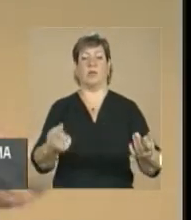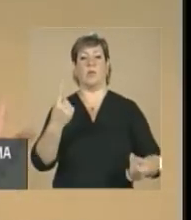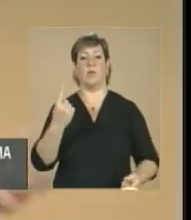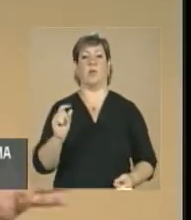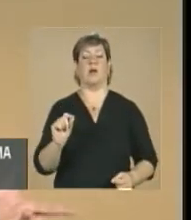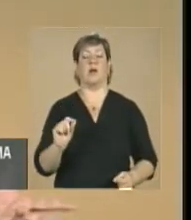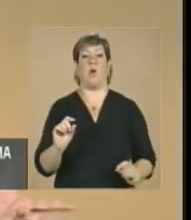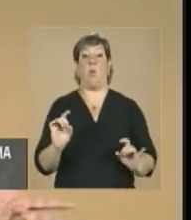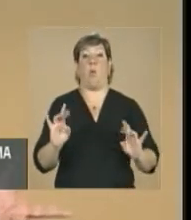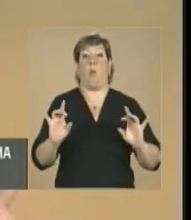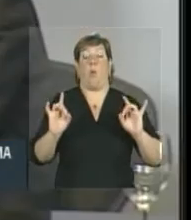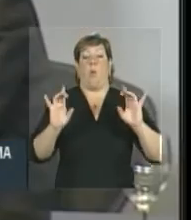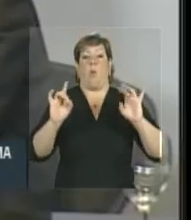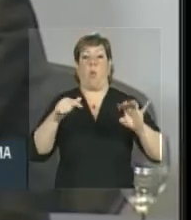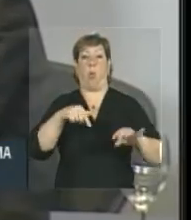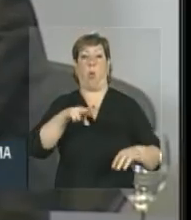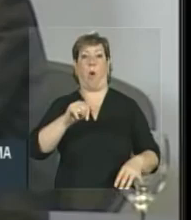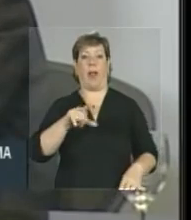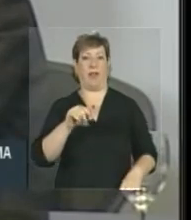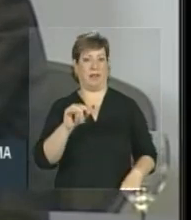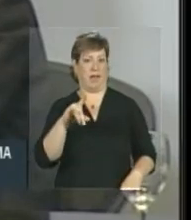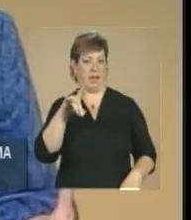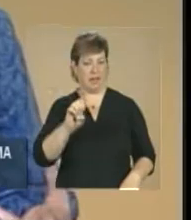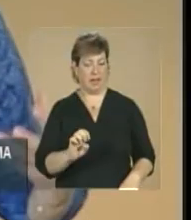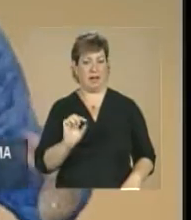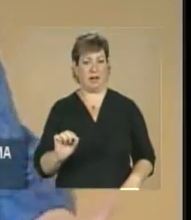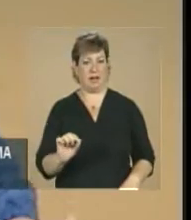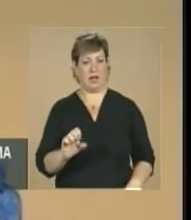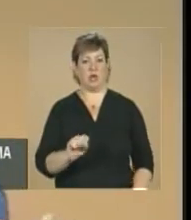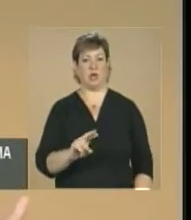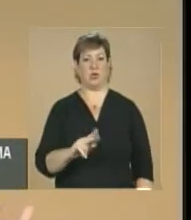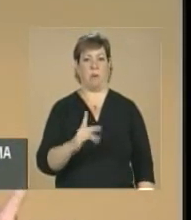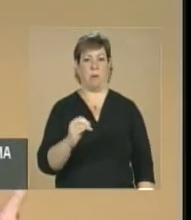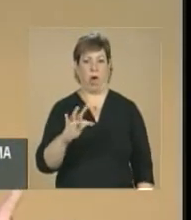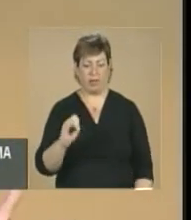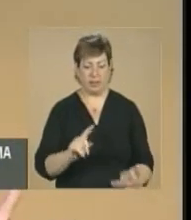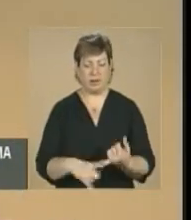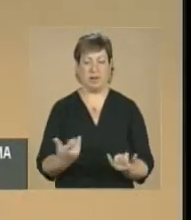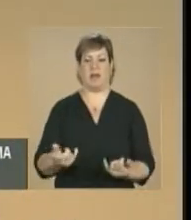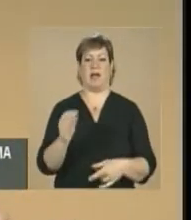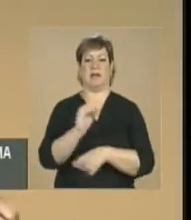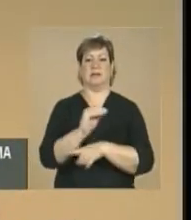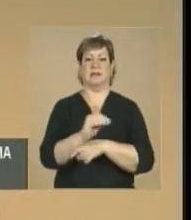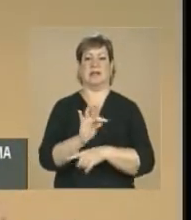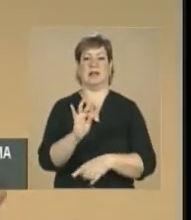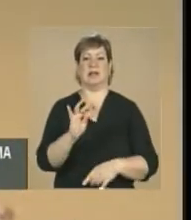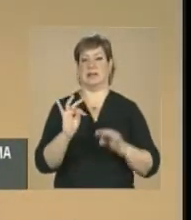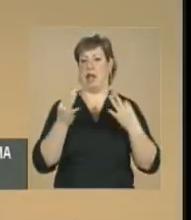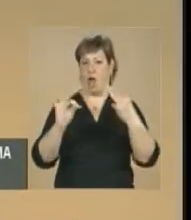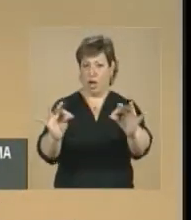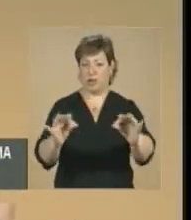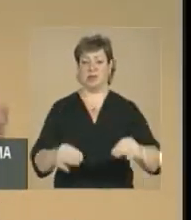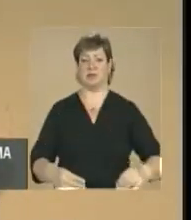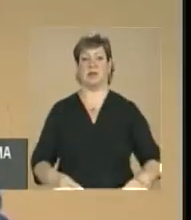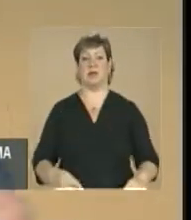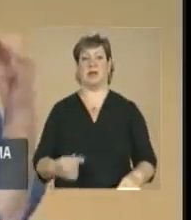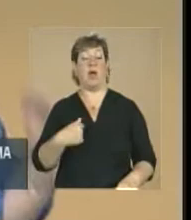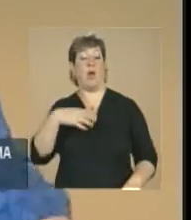uma qualidade de suporte, assistência tecnológica, que eu